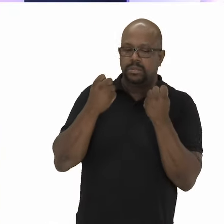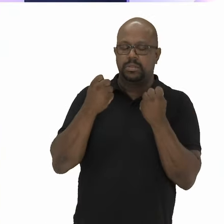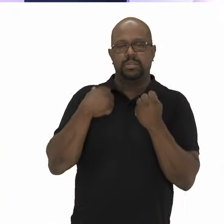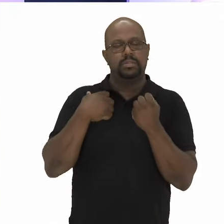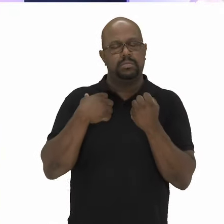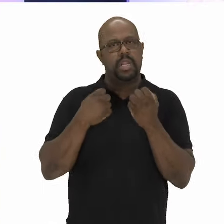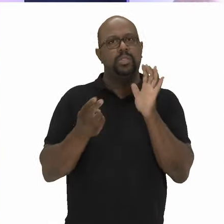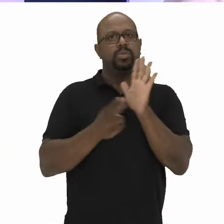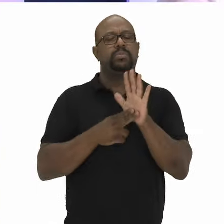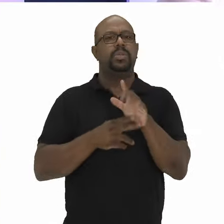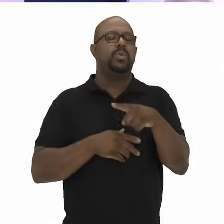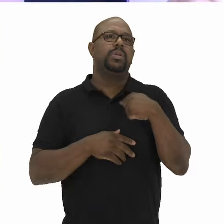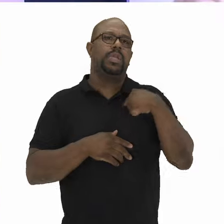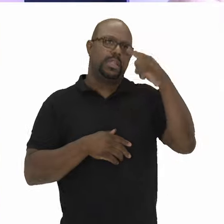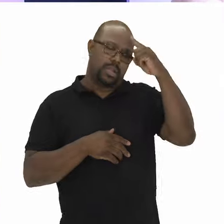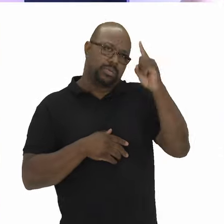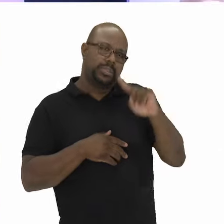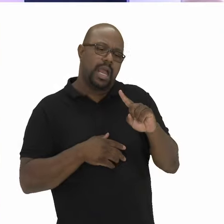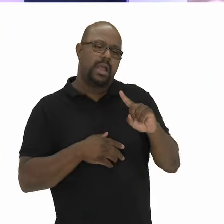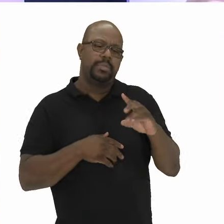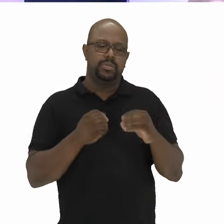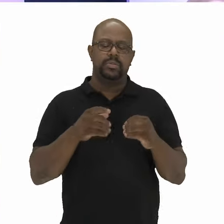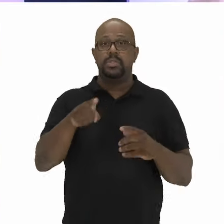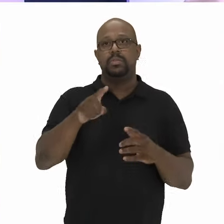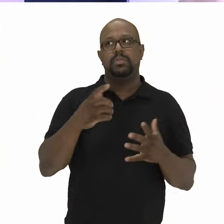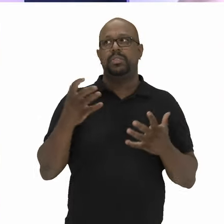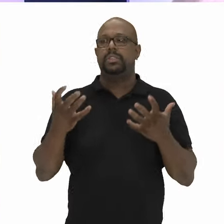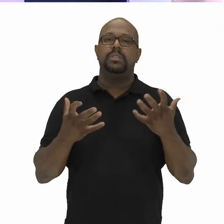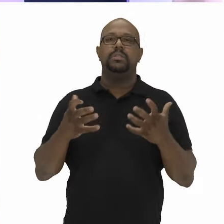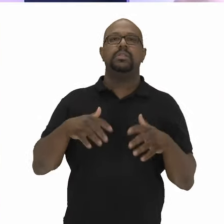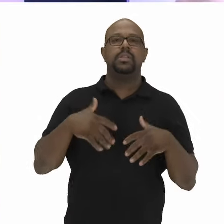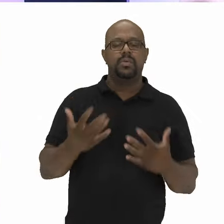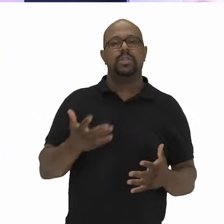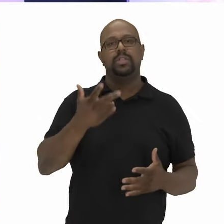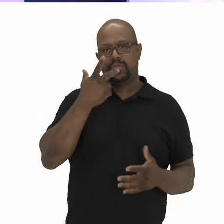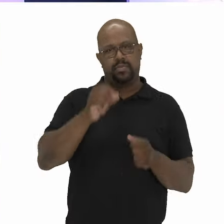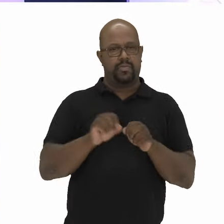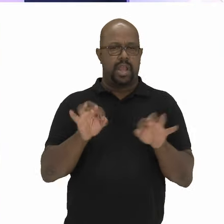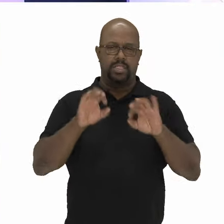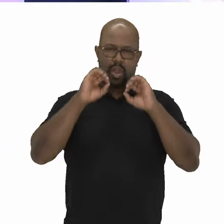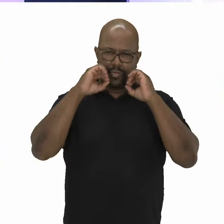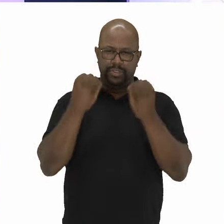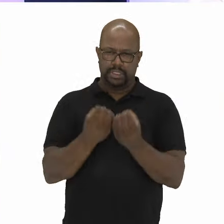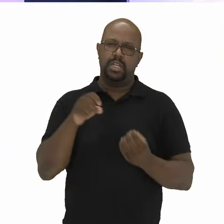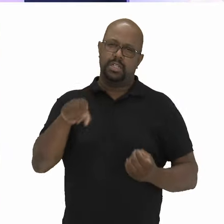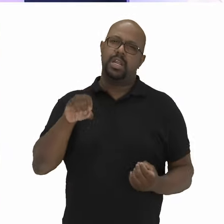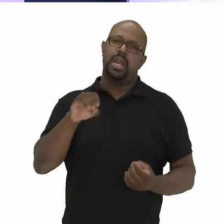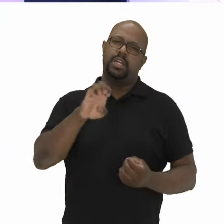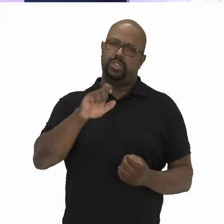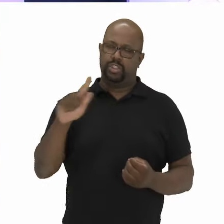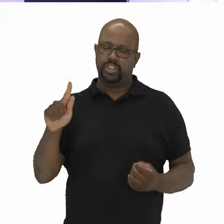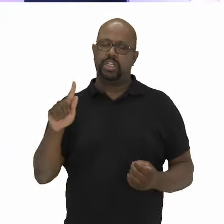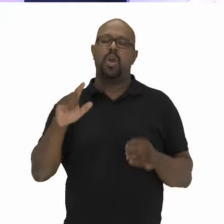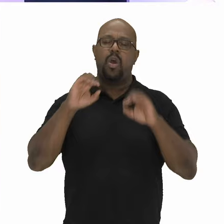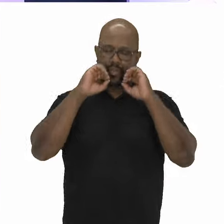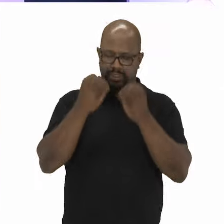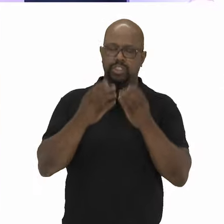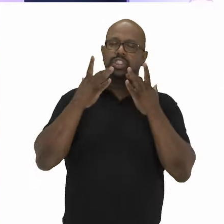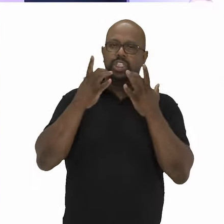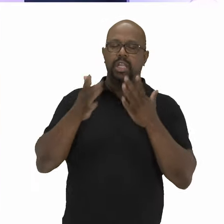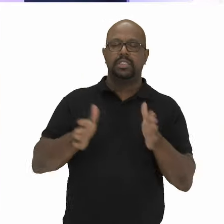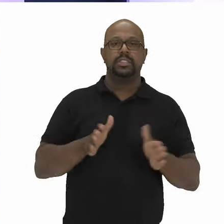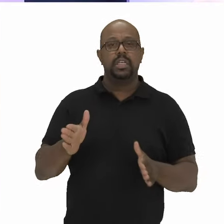de de assumir aquilo que não sabem né isso vira uma questão e quando a gente faz as oficinas da escola de gente as